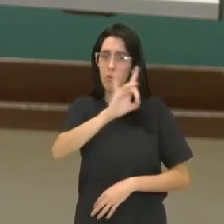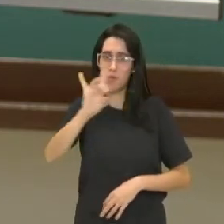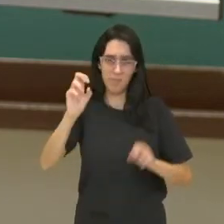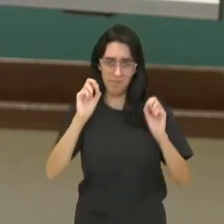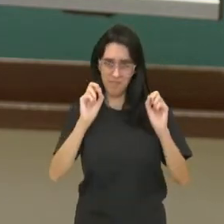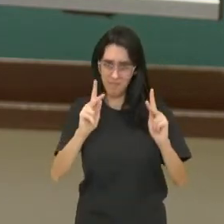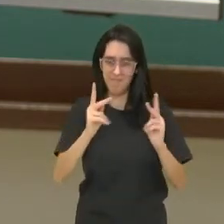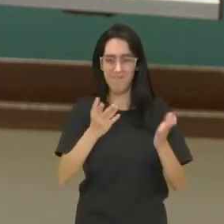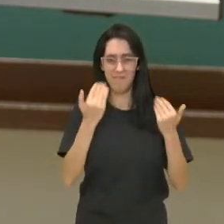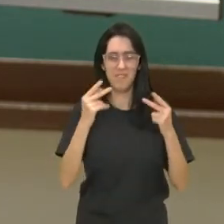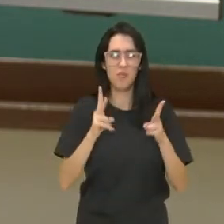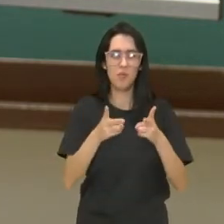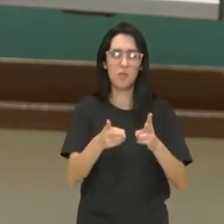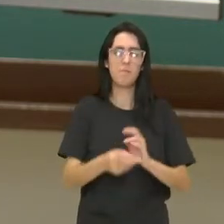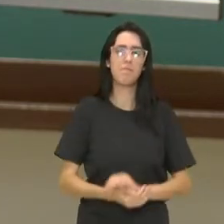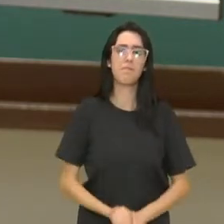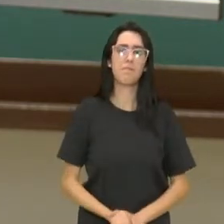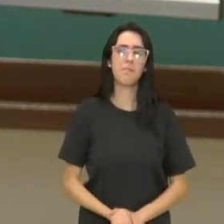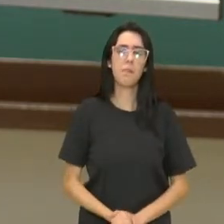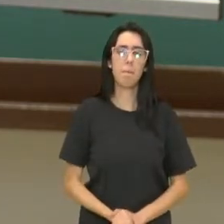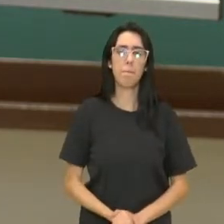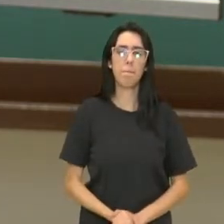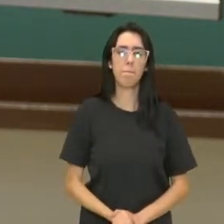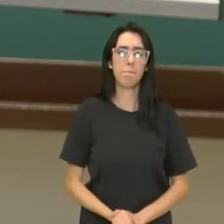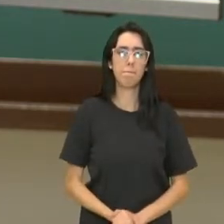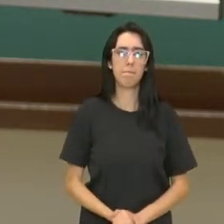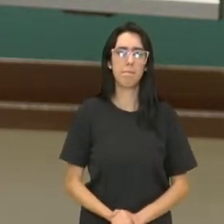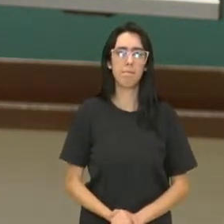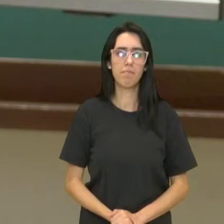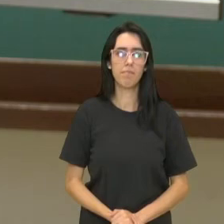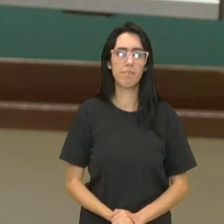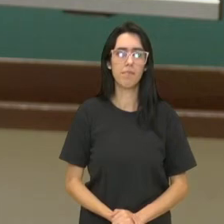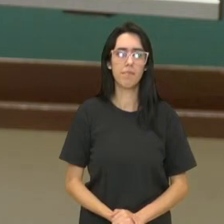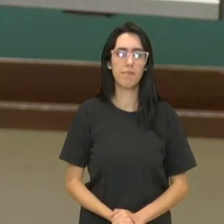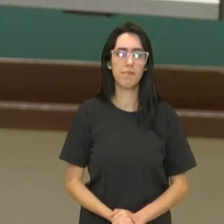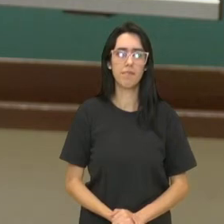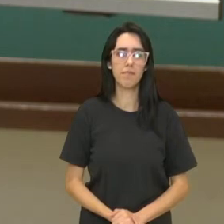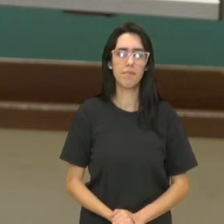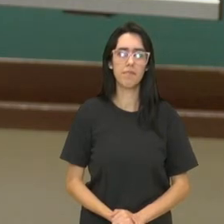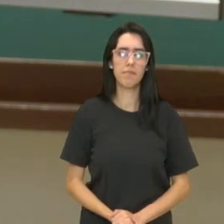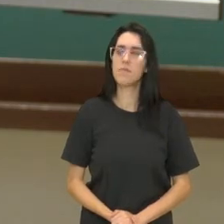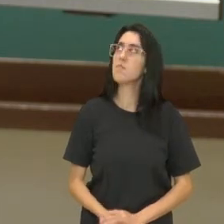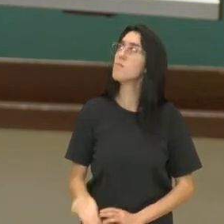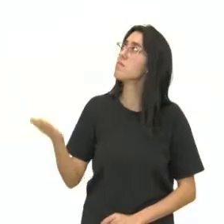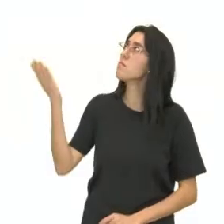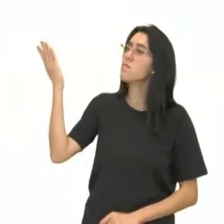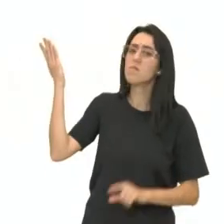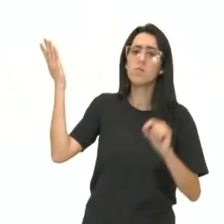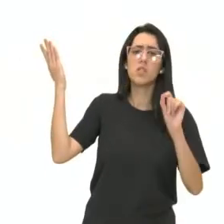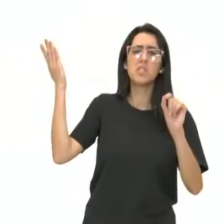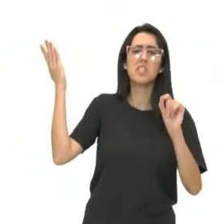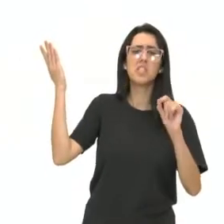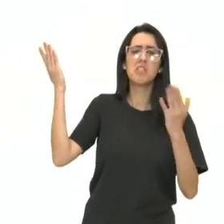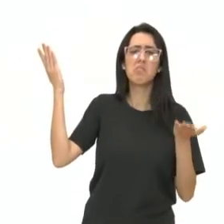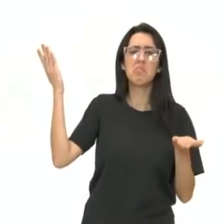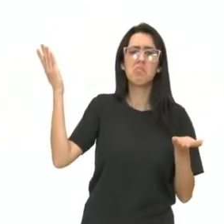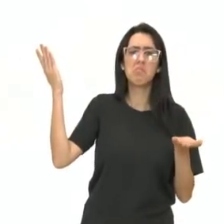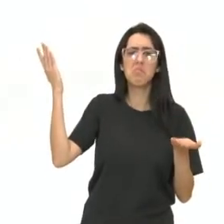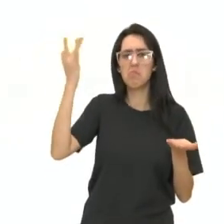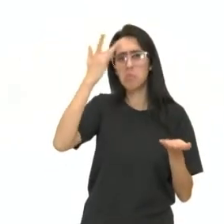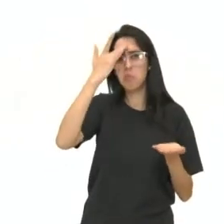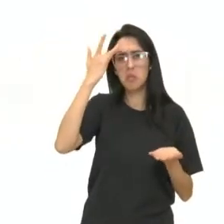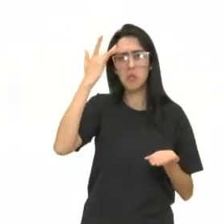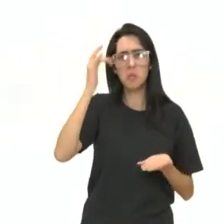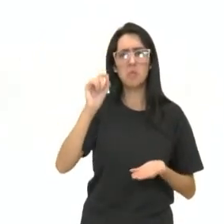seguir? ¿Conoces estes personajes? Miren, ¿quién es este personaje? ¿Quién es esa pessoa?